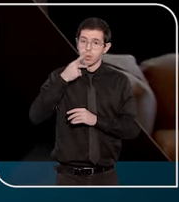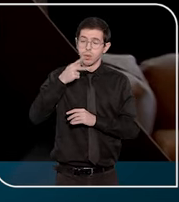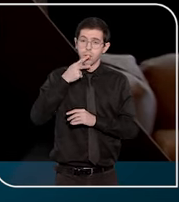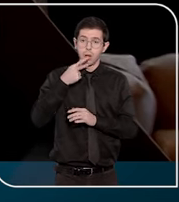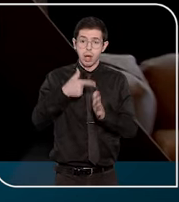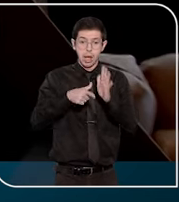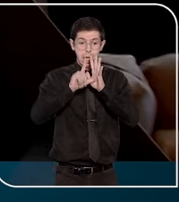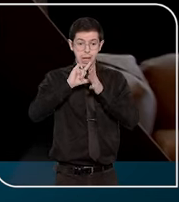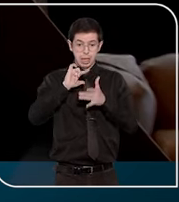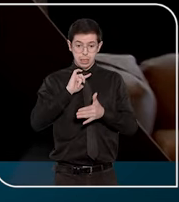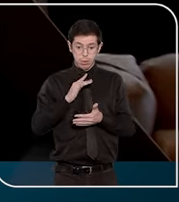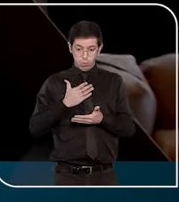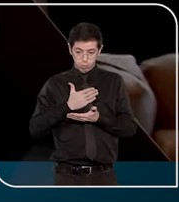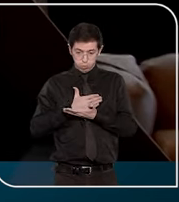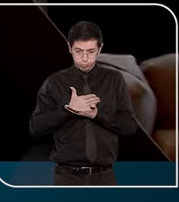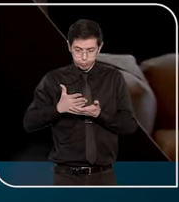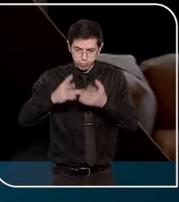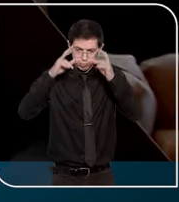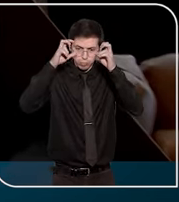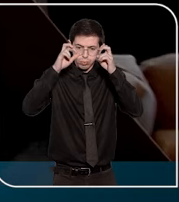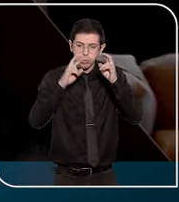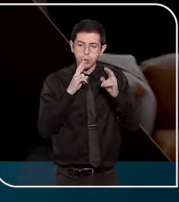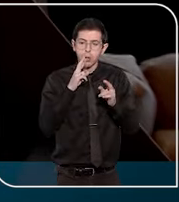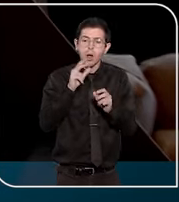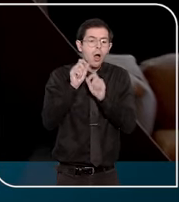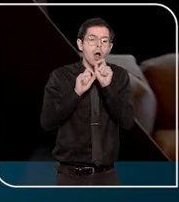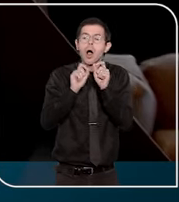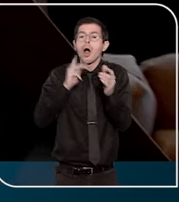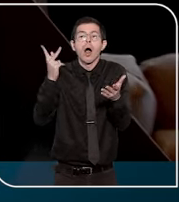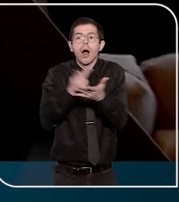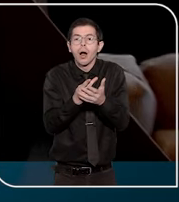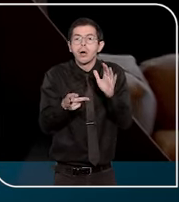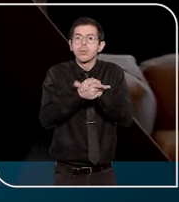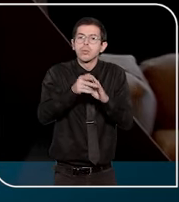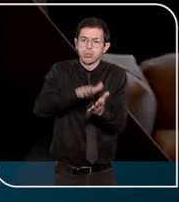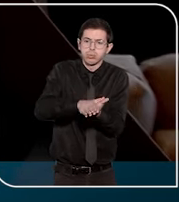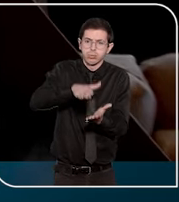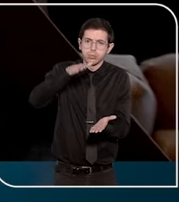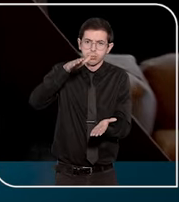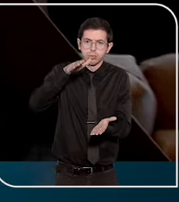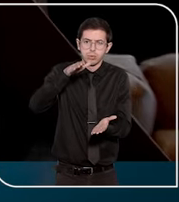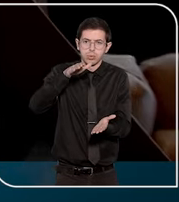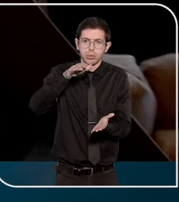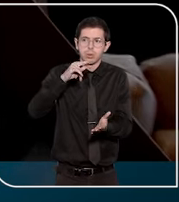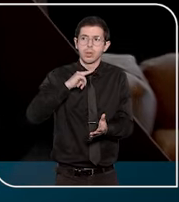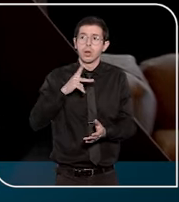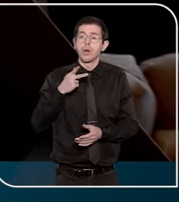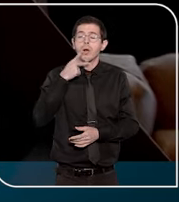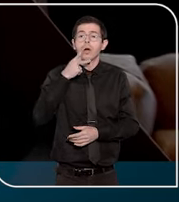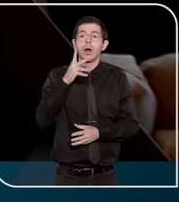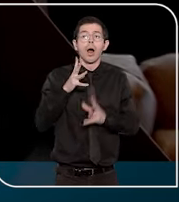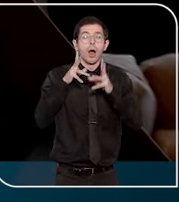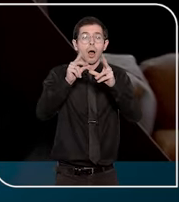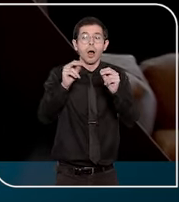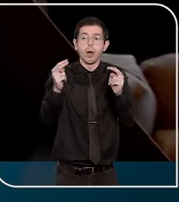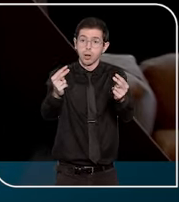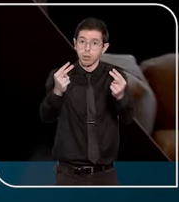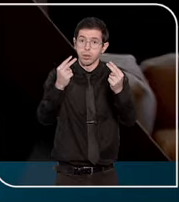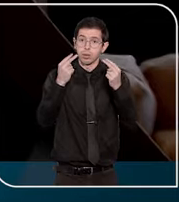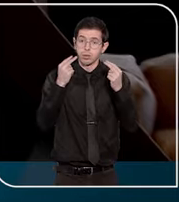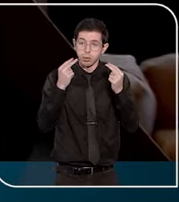entrar especificamente aí no resultado, né, no que acontece com a súmula, eu quero dizer uma coisa para todo mundo que está nos assistindo. Olha,